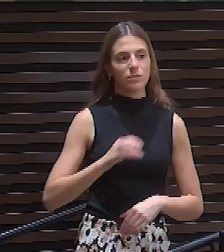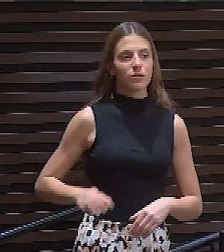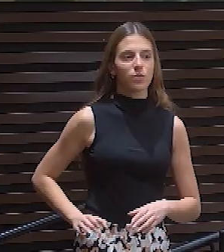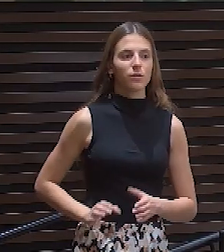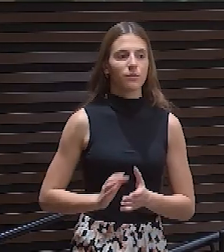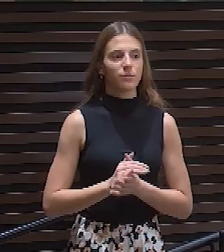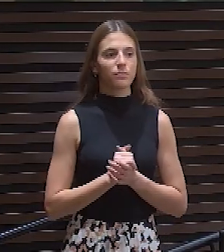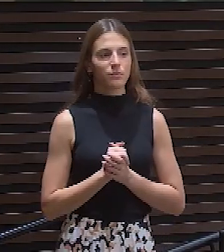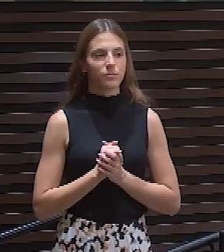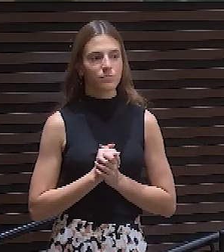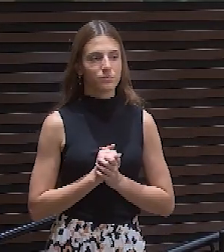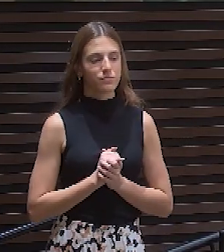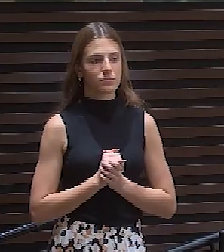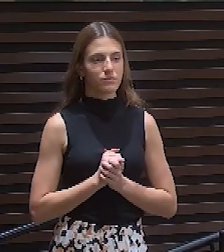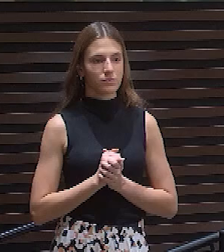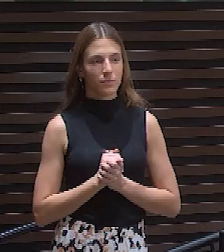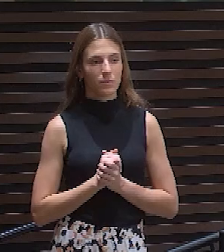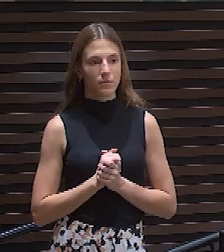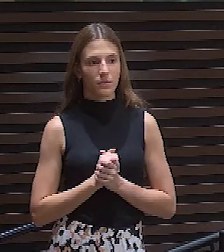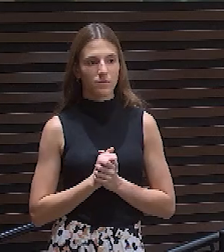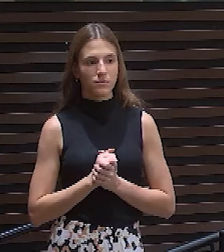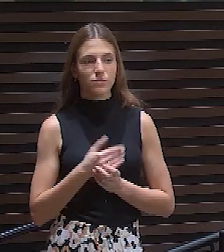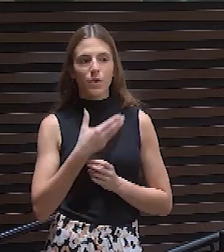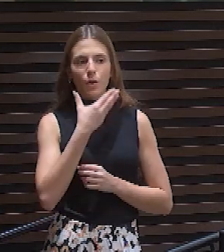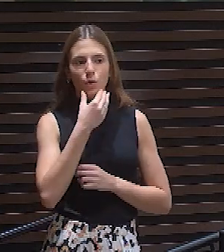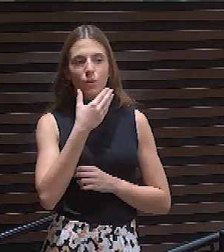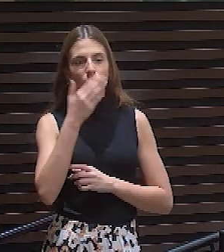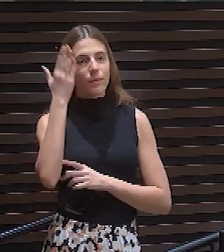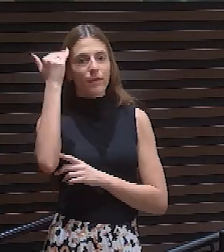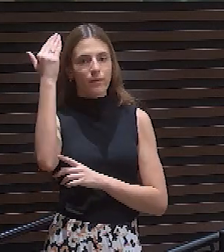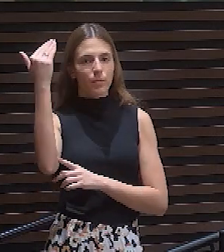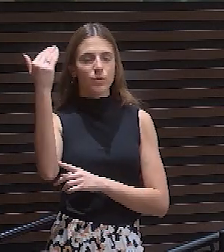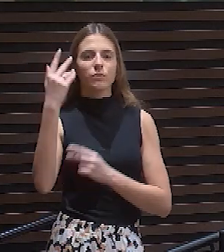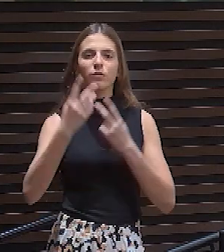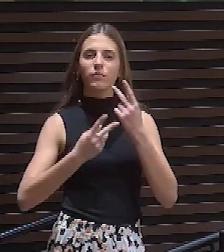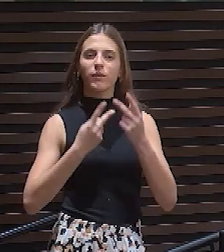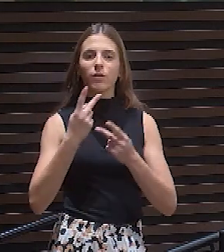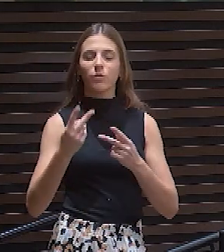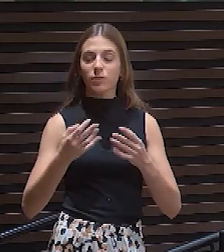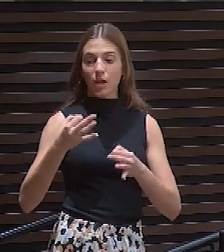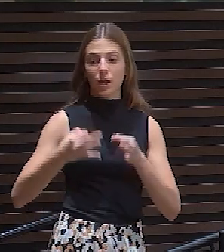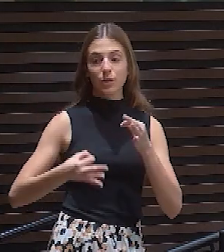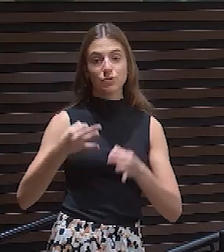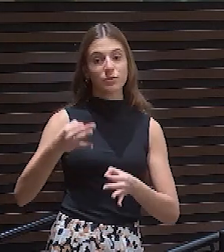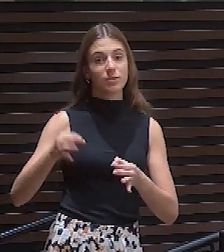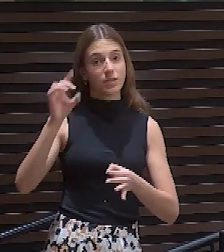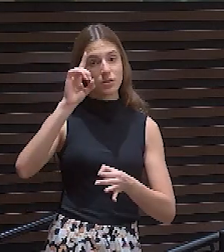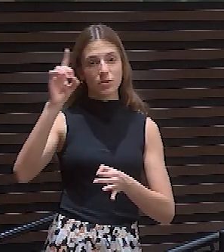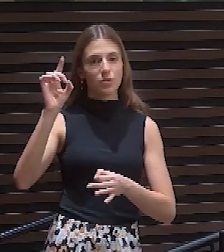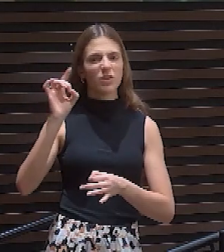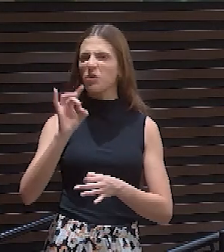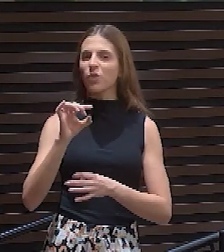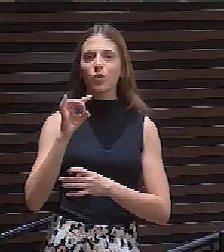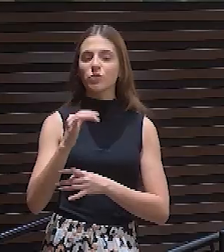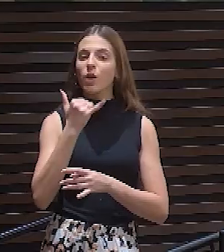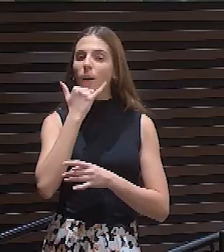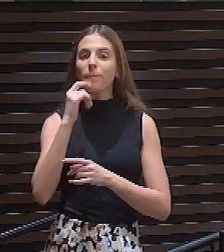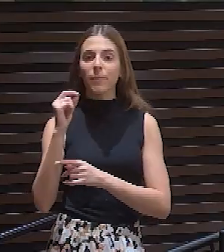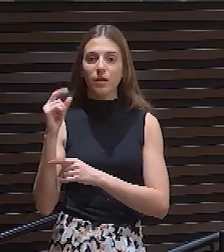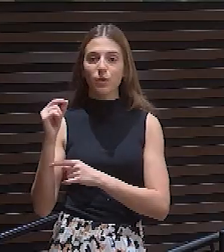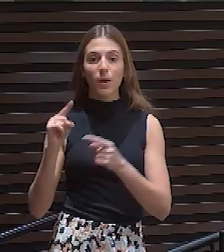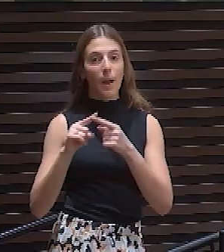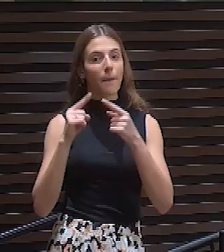Dr. A.W. Pink disse: a justiça divina não apenas perdoa, mas remove e